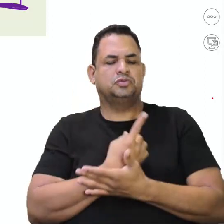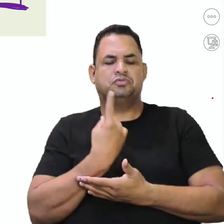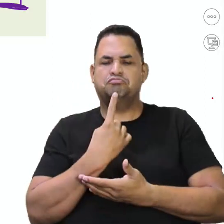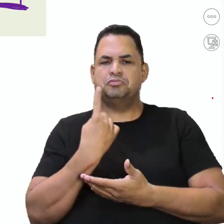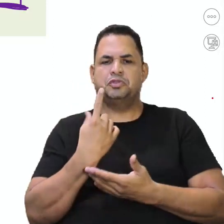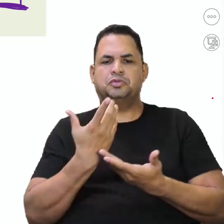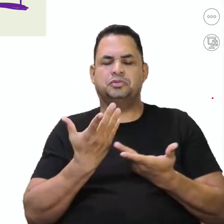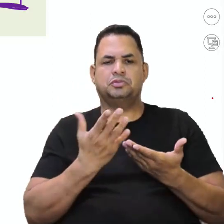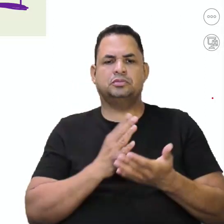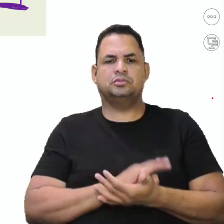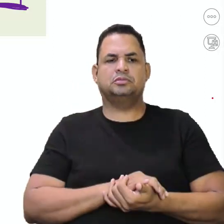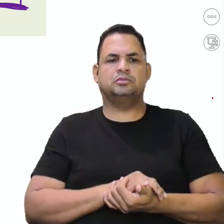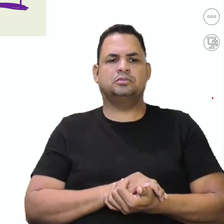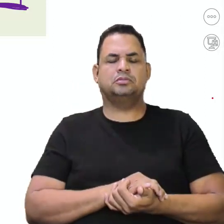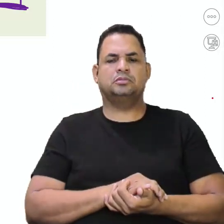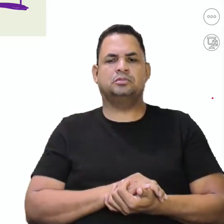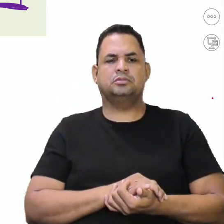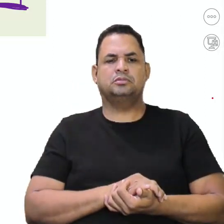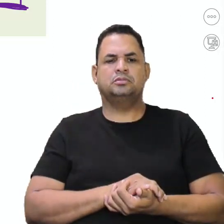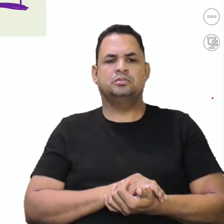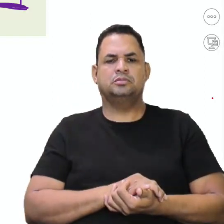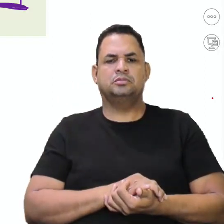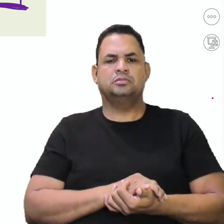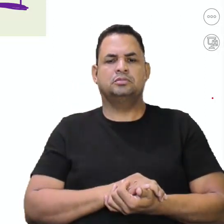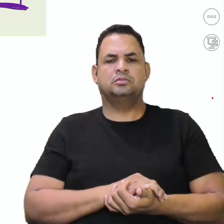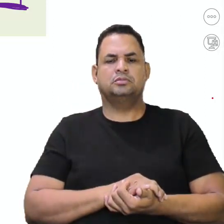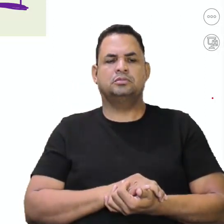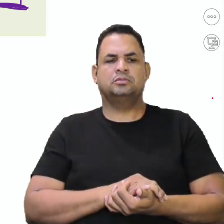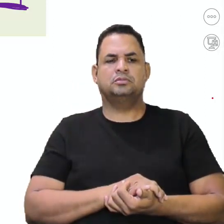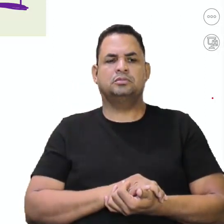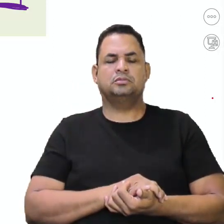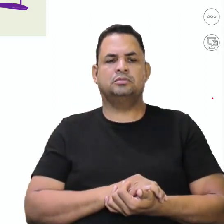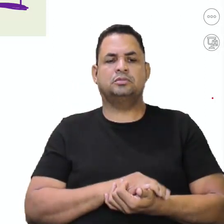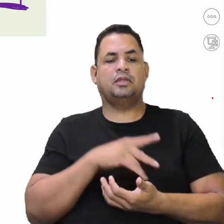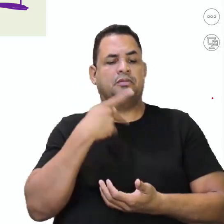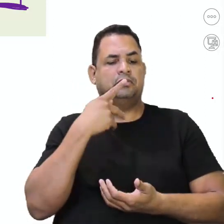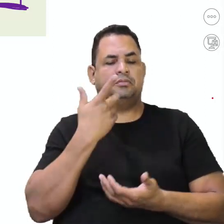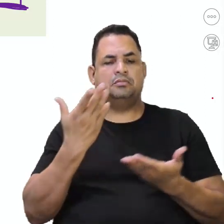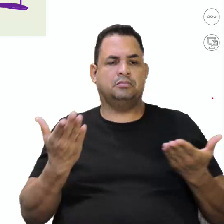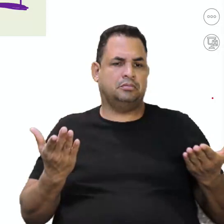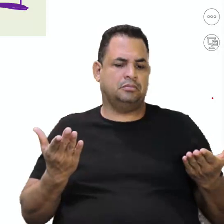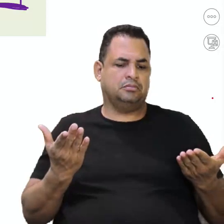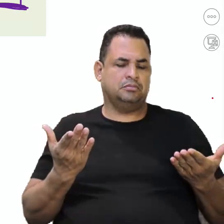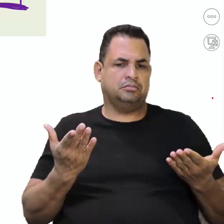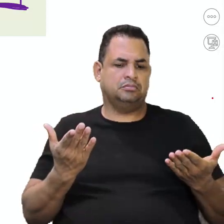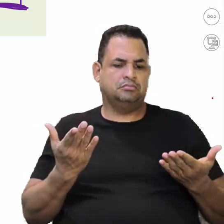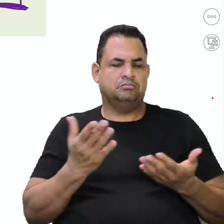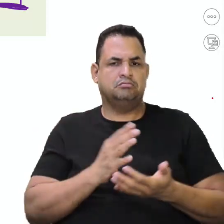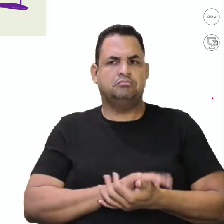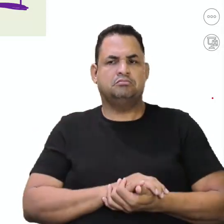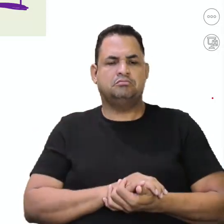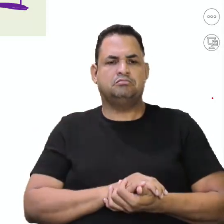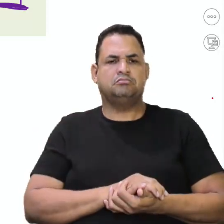por exemplo, like a grand opening or special promotion, como eu falei para vocês, como